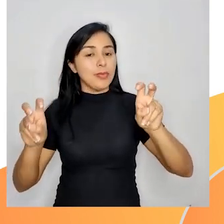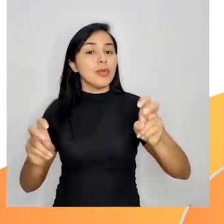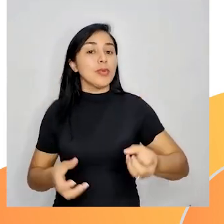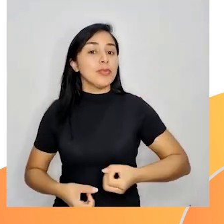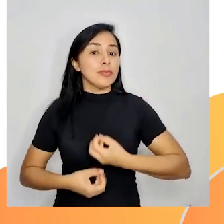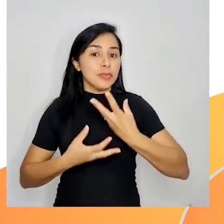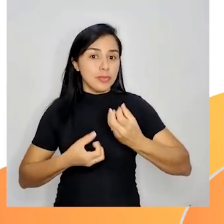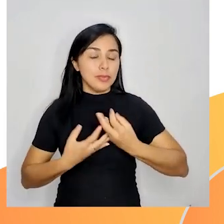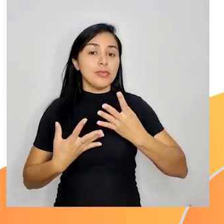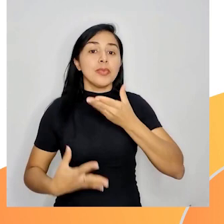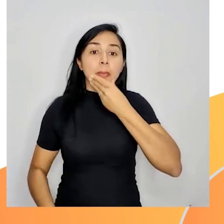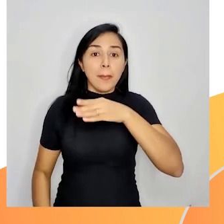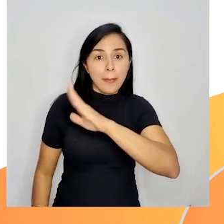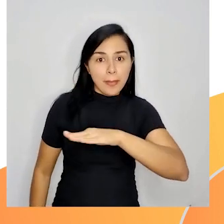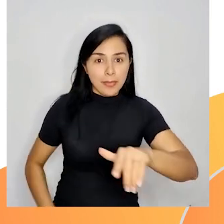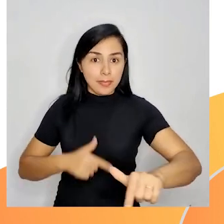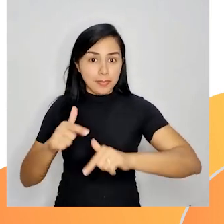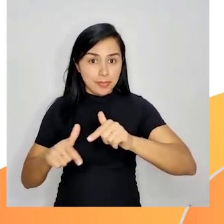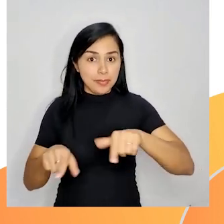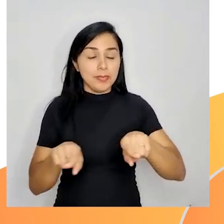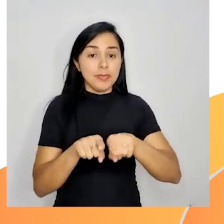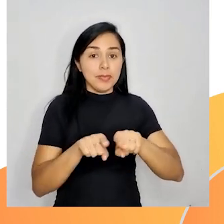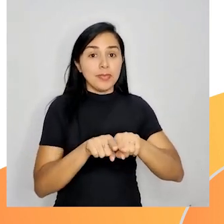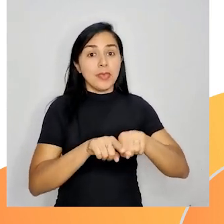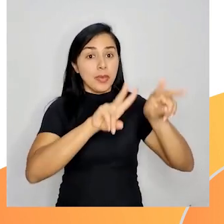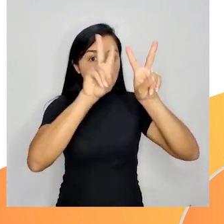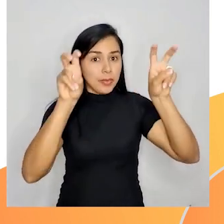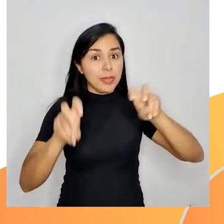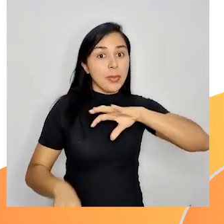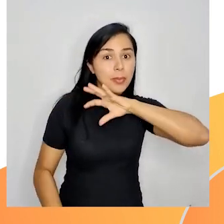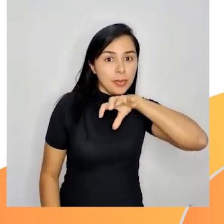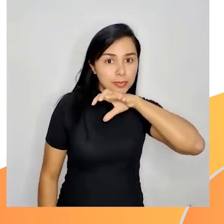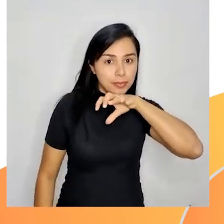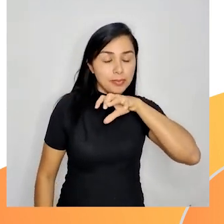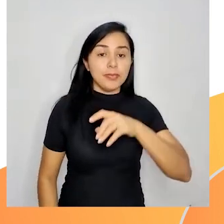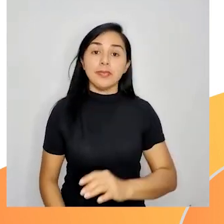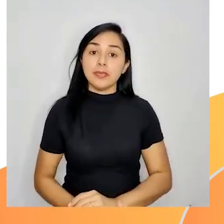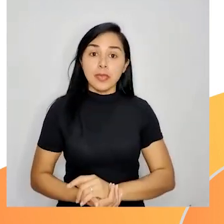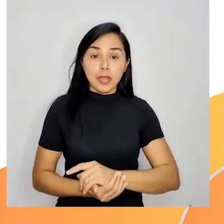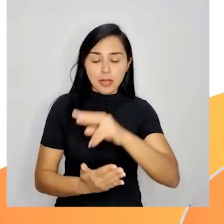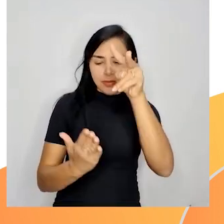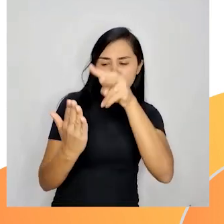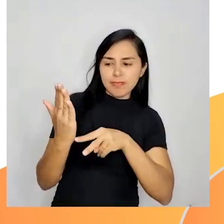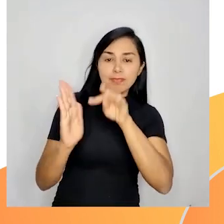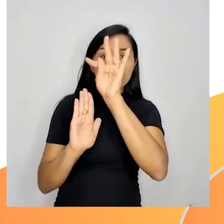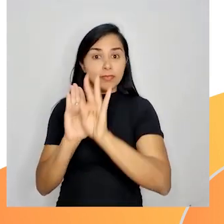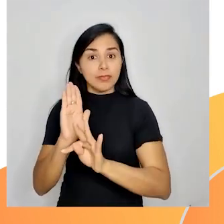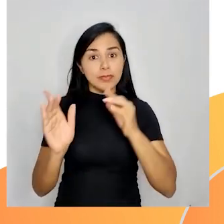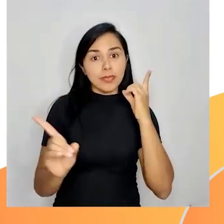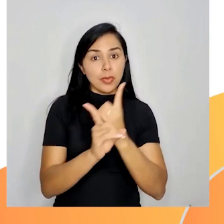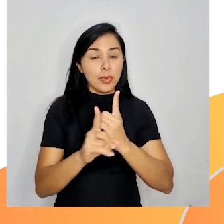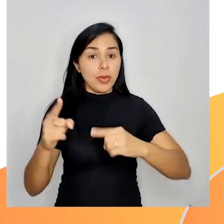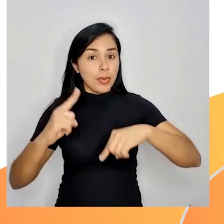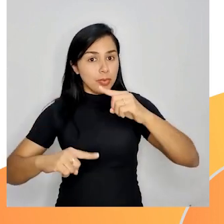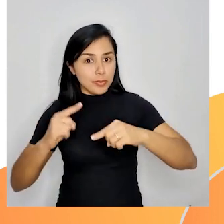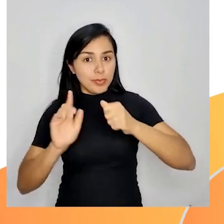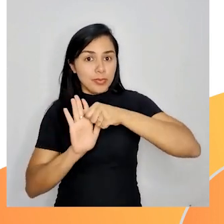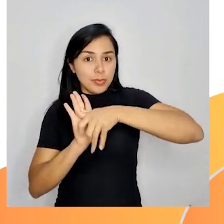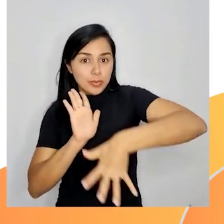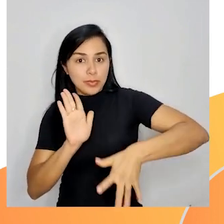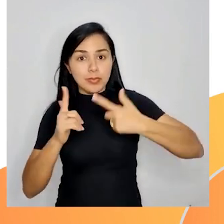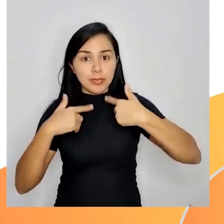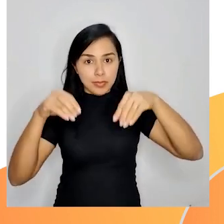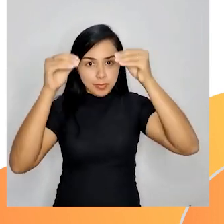Bandeira. Identificar no texto recursos estilísticos, as figuras de linguagem. Identificar no texto